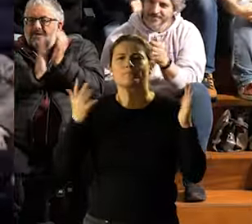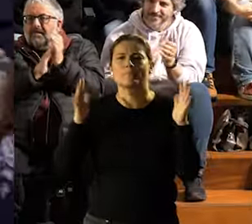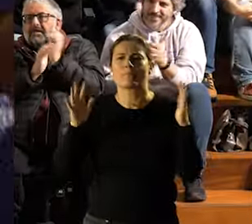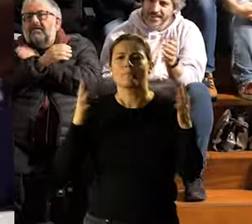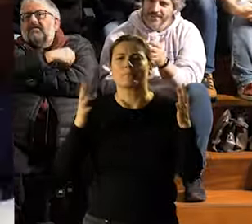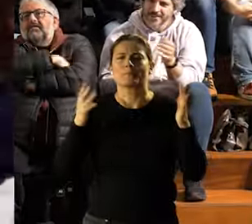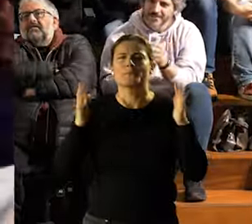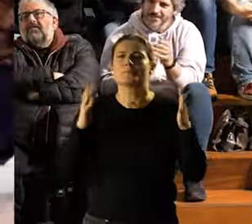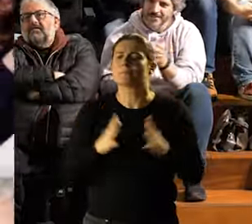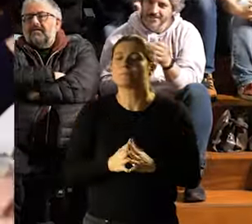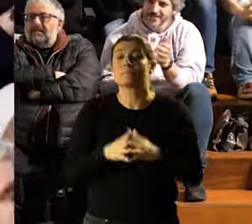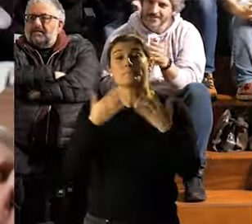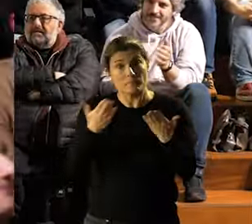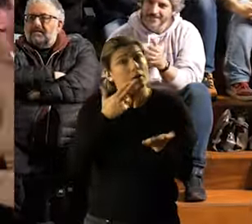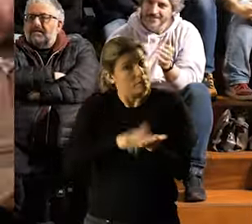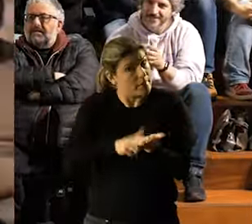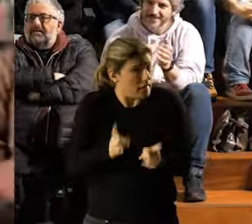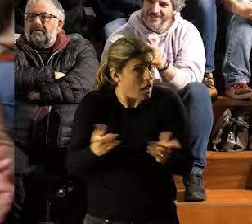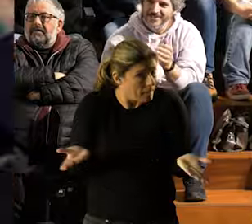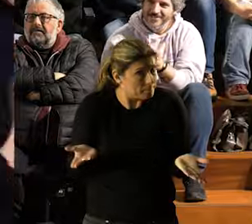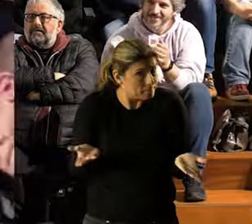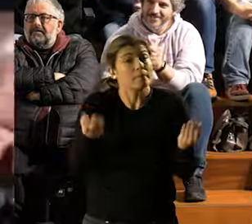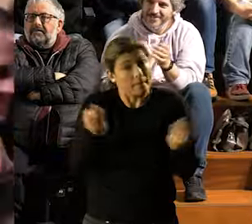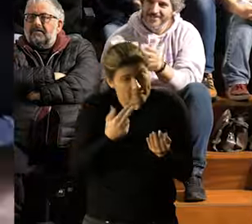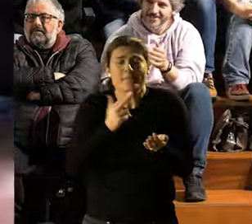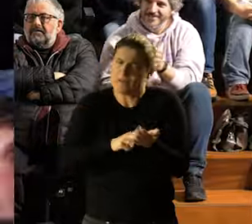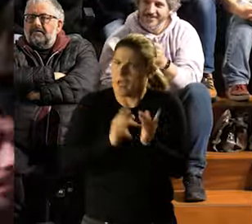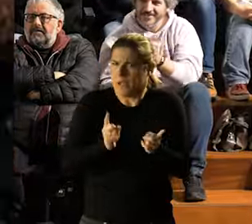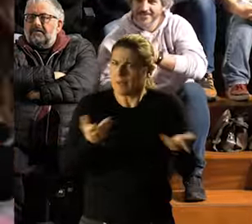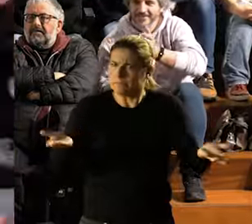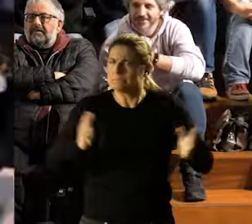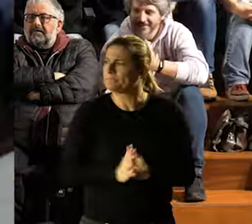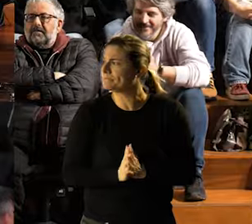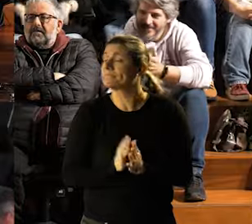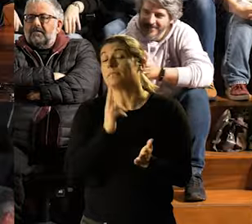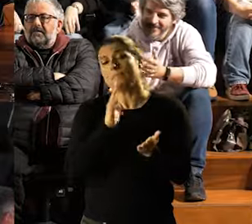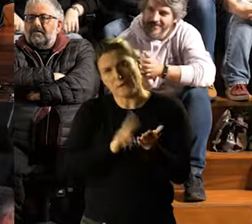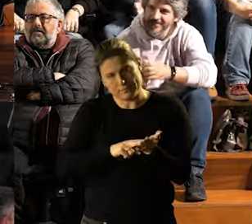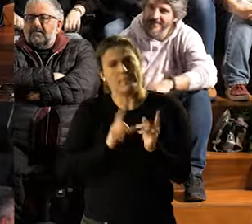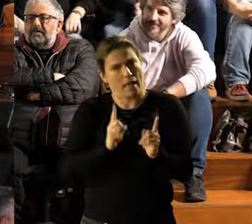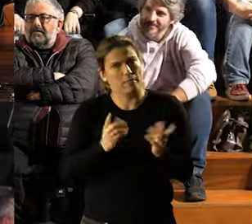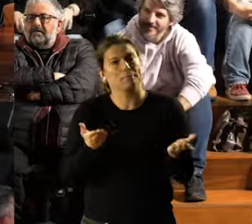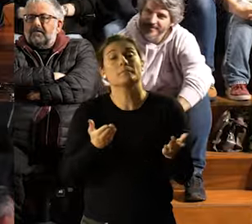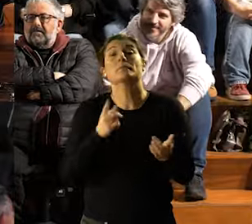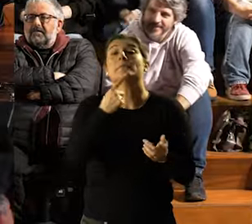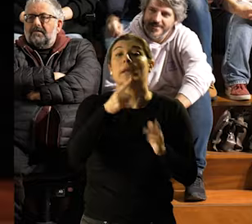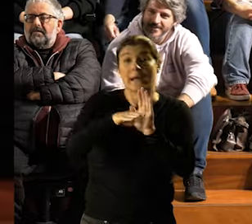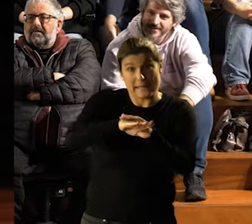esquerda é que é verdade é verdade é verdade